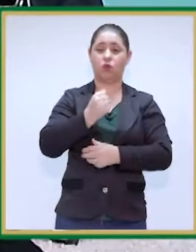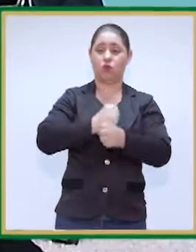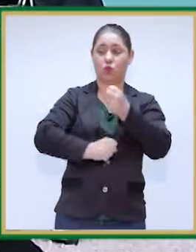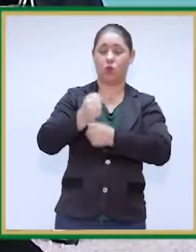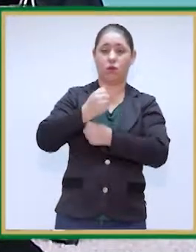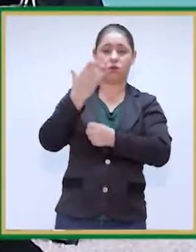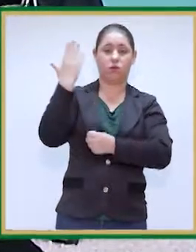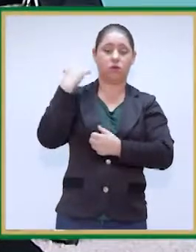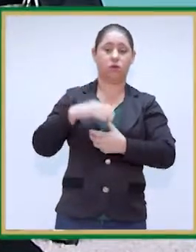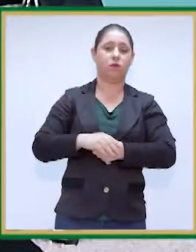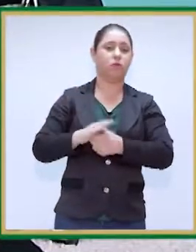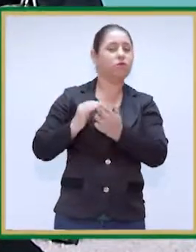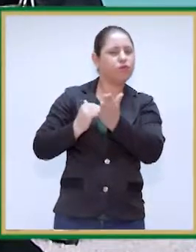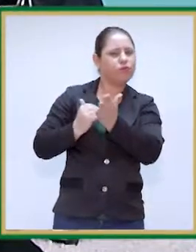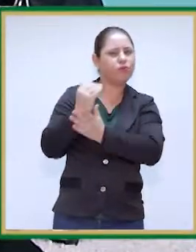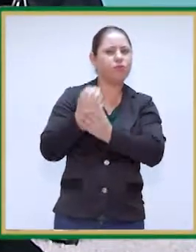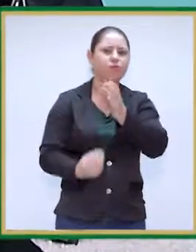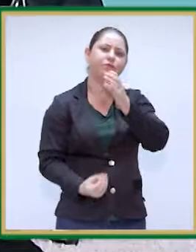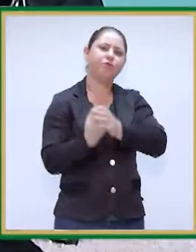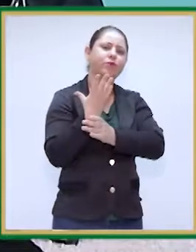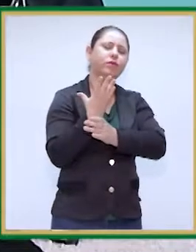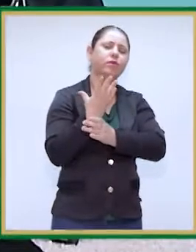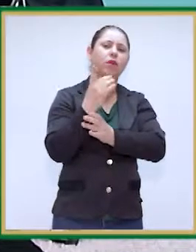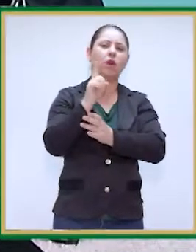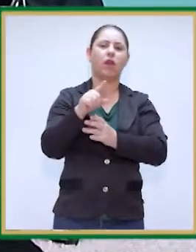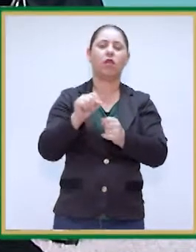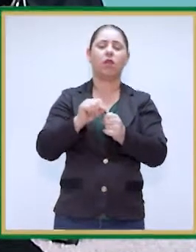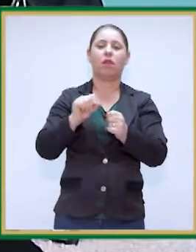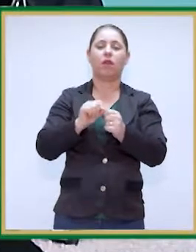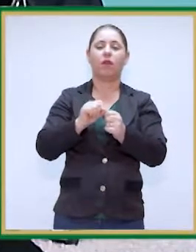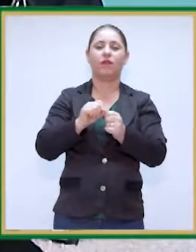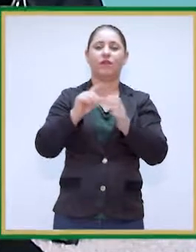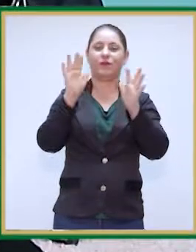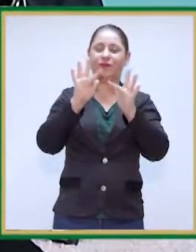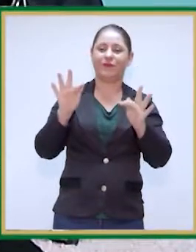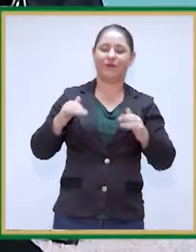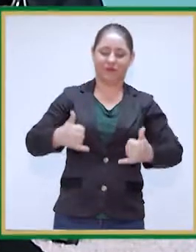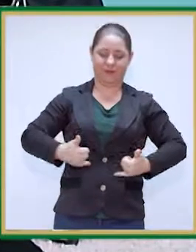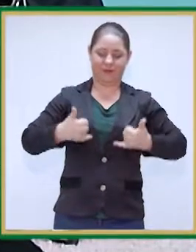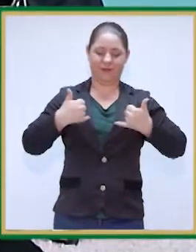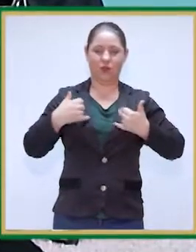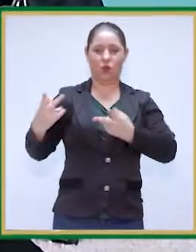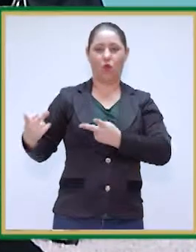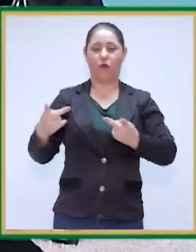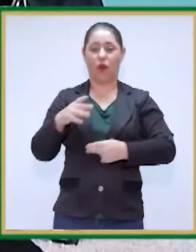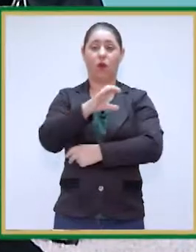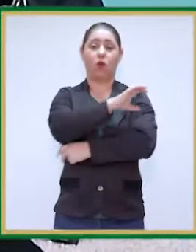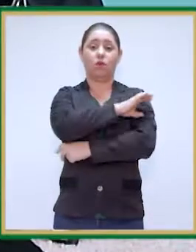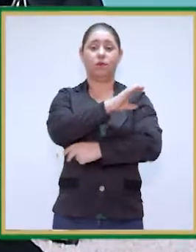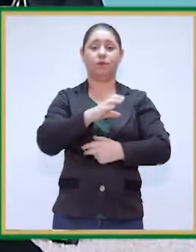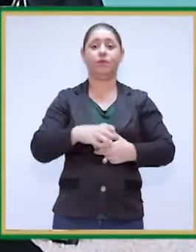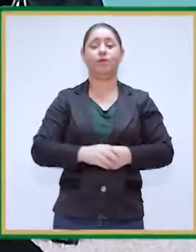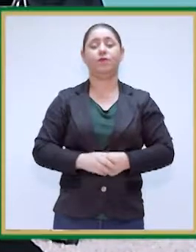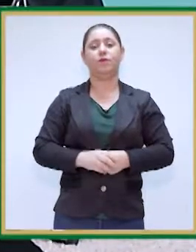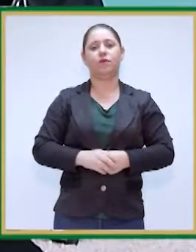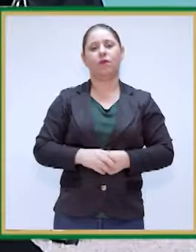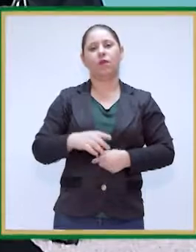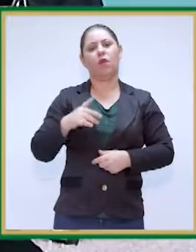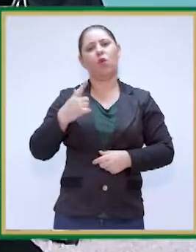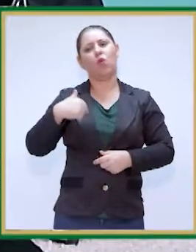passado. E a partir da criação do núcleo, eu tive a felicidade e a honra de ser convidado para ser o coordenador.